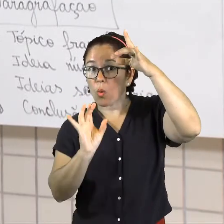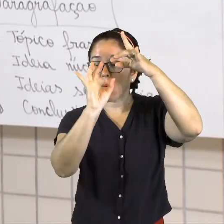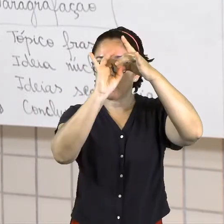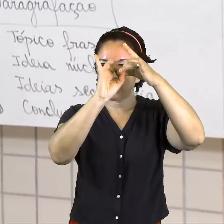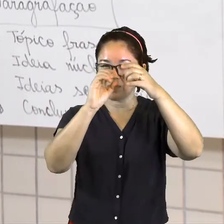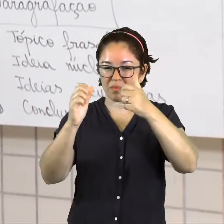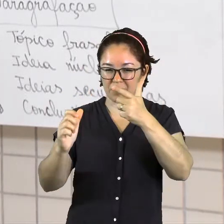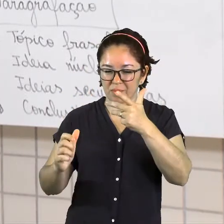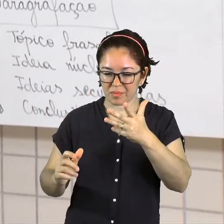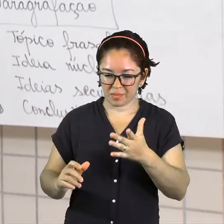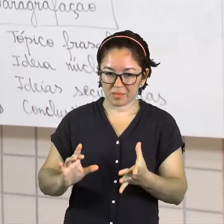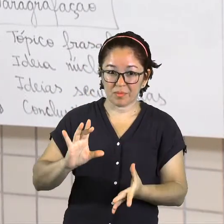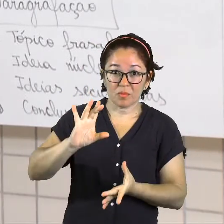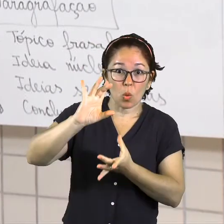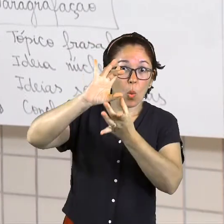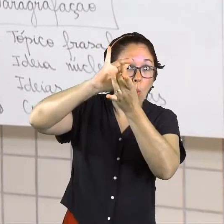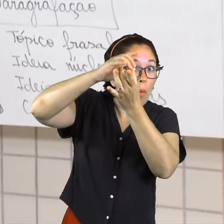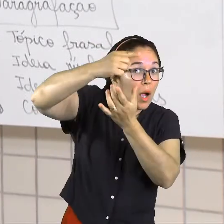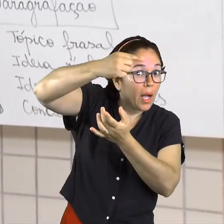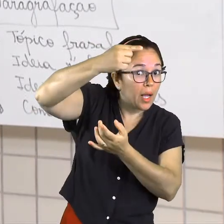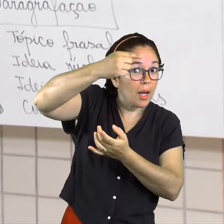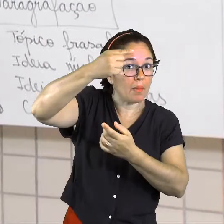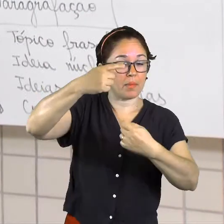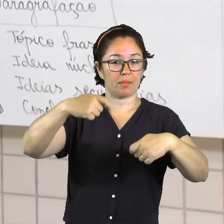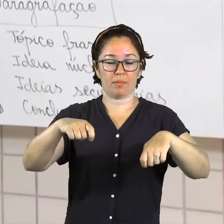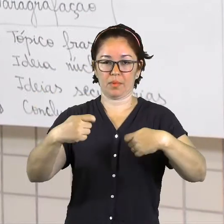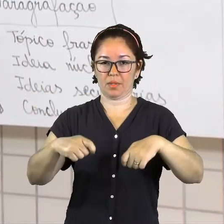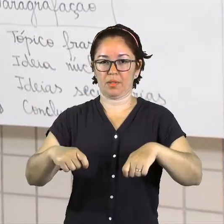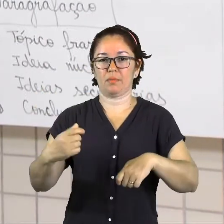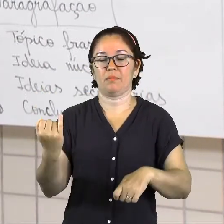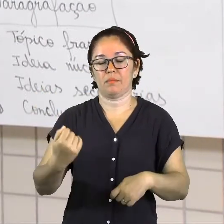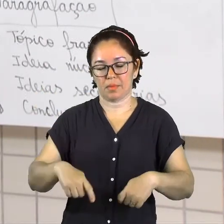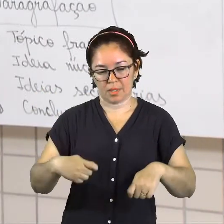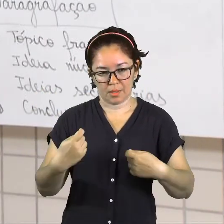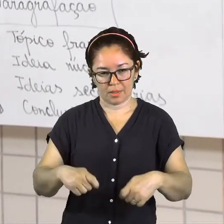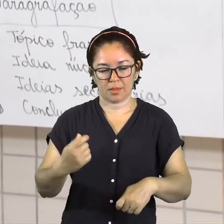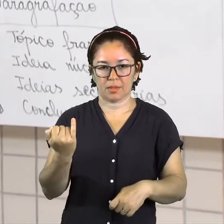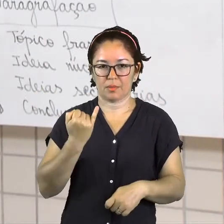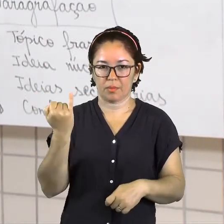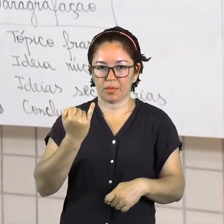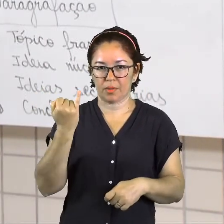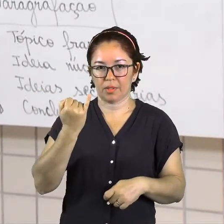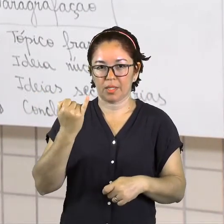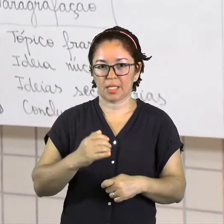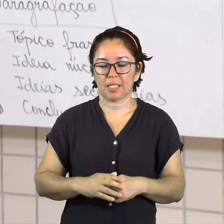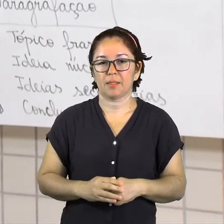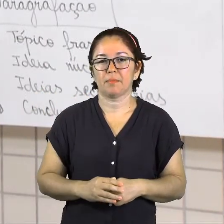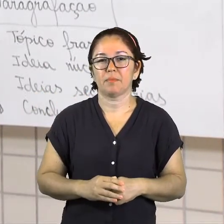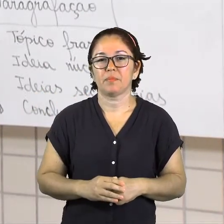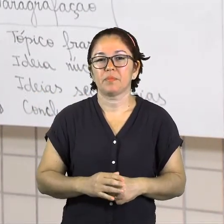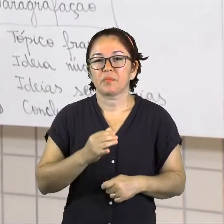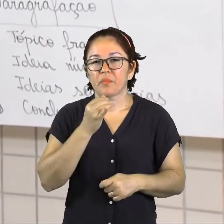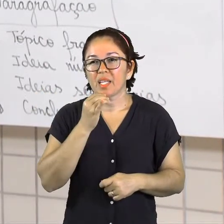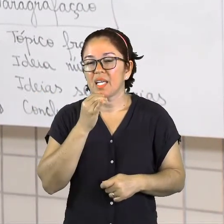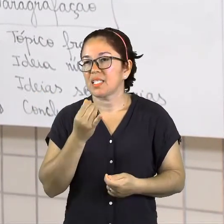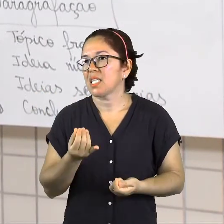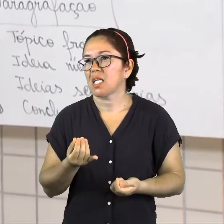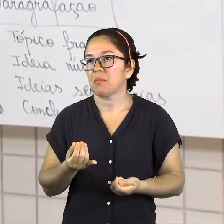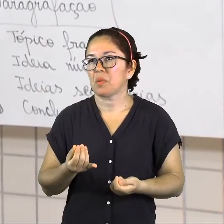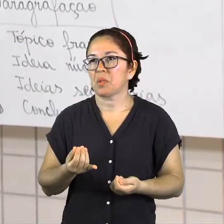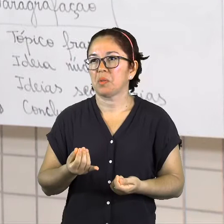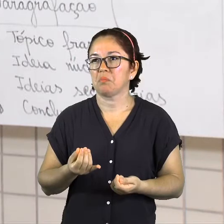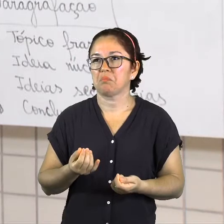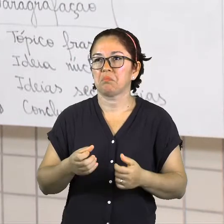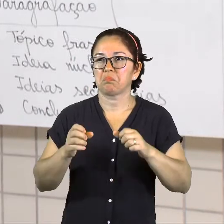ideias secundárias, que vai fazer uma ligação. Qual é o exemplo dessa rede tecnológica, o que ela vai trazer. Então, as